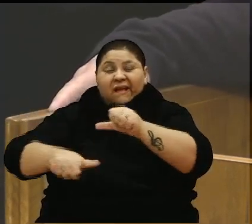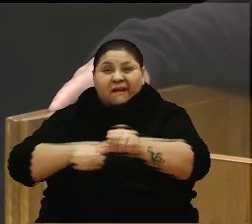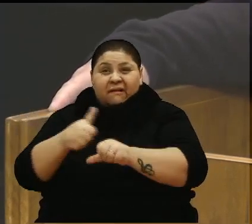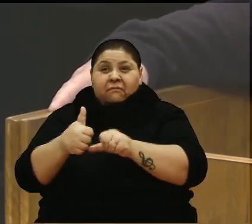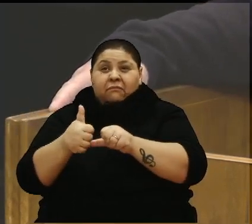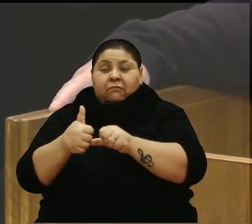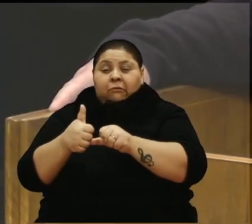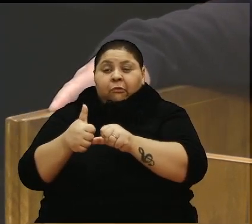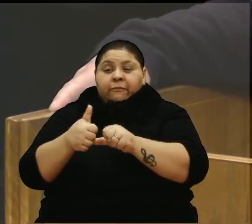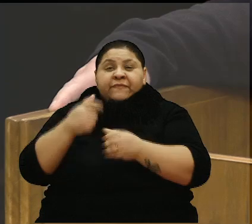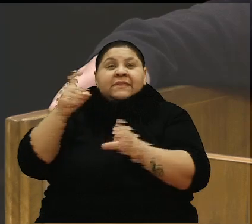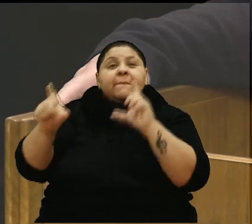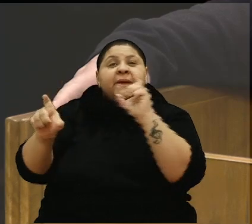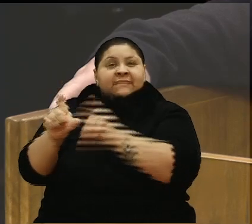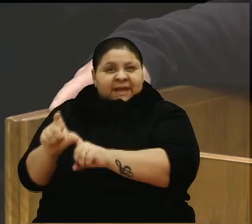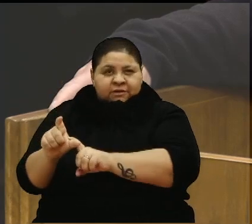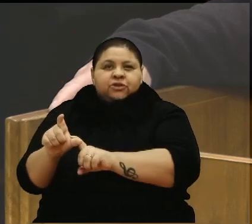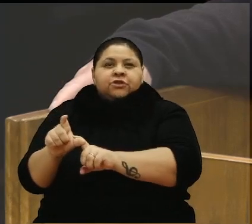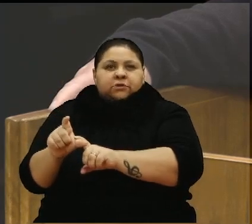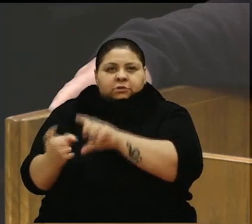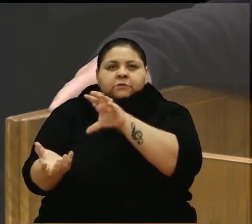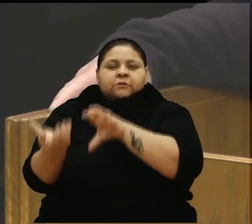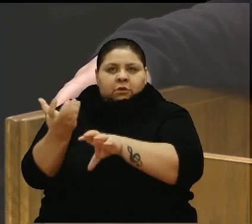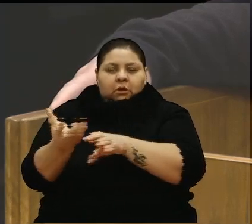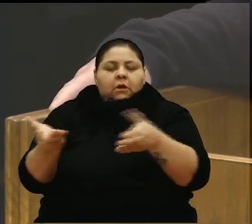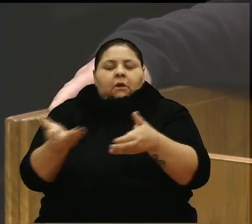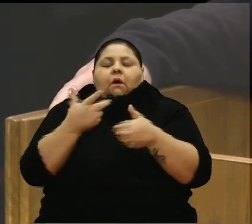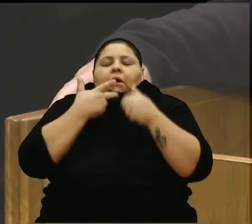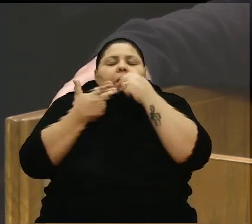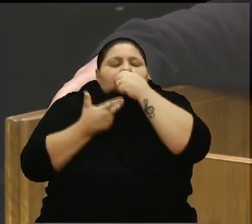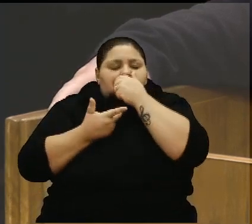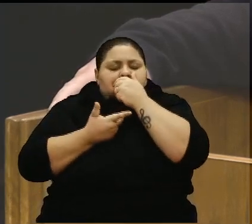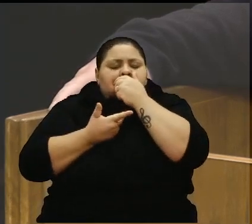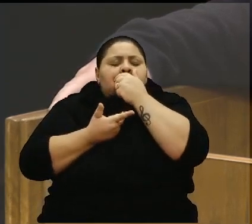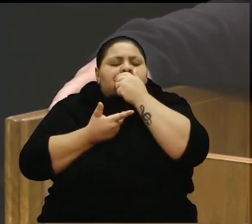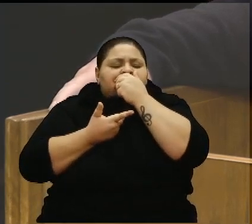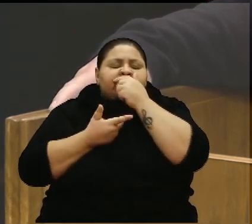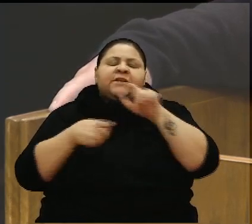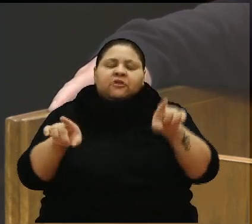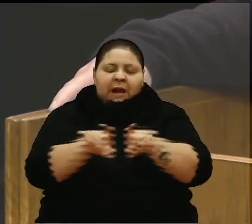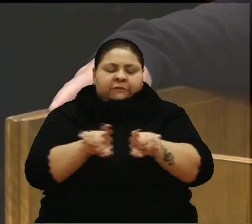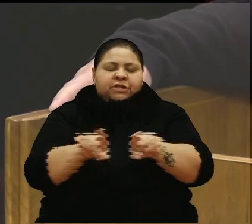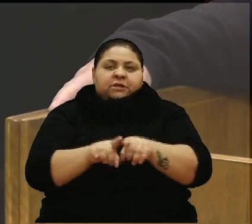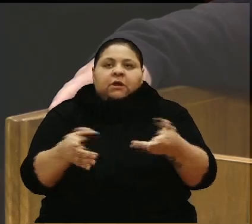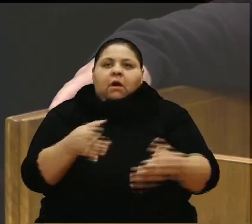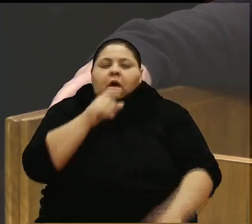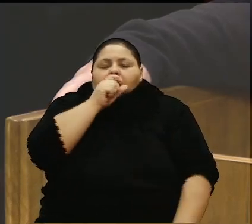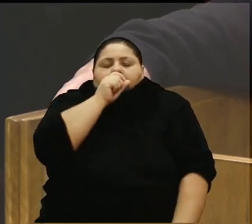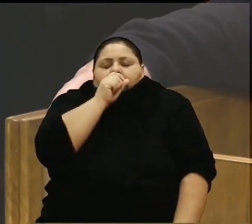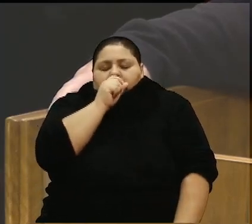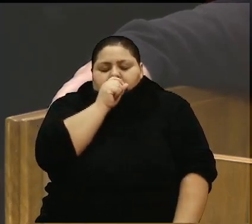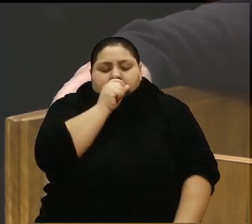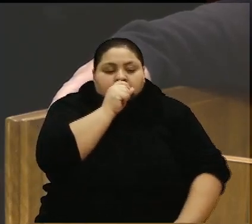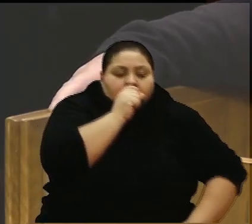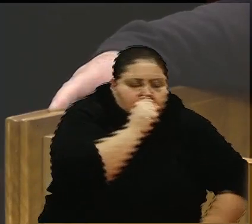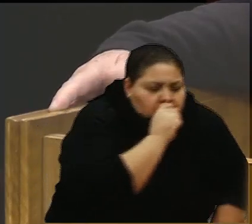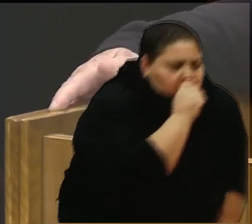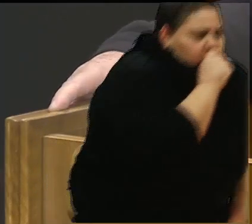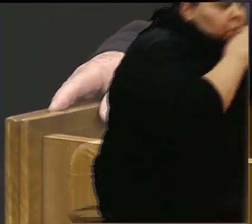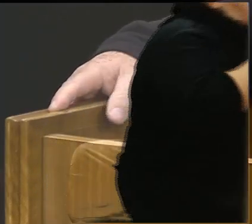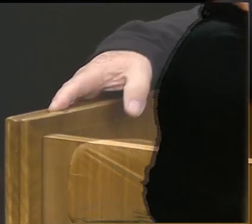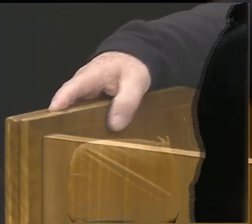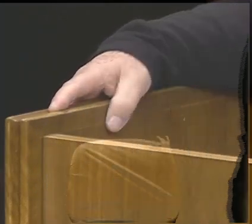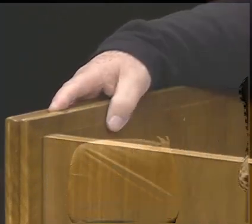Congresso. E eu digo isso de forma muito clara, porque isso aconteceu, não é no governo Lula, no